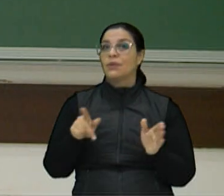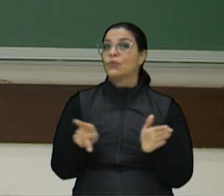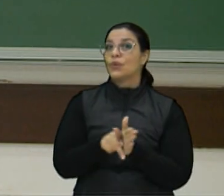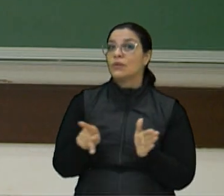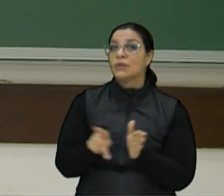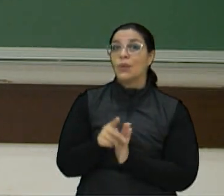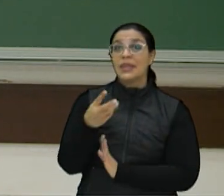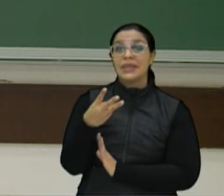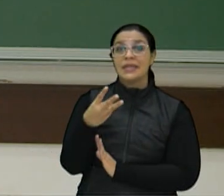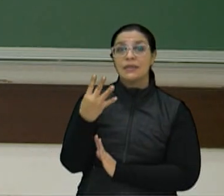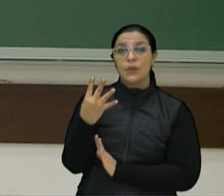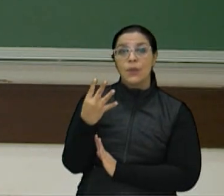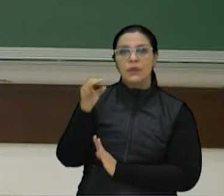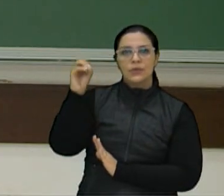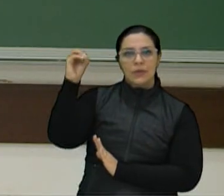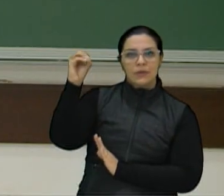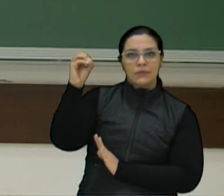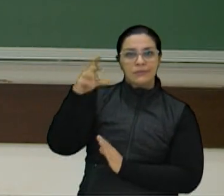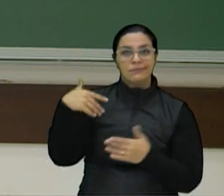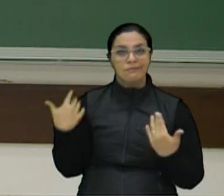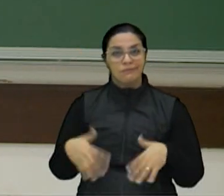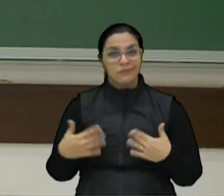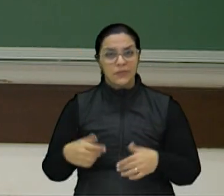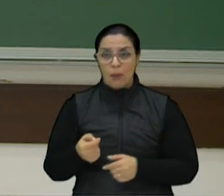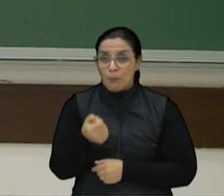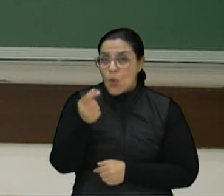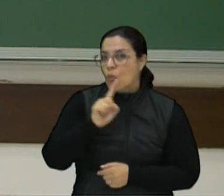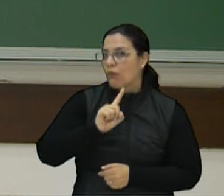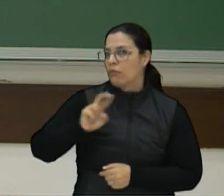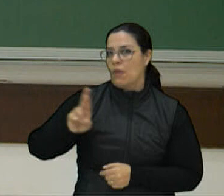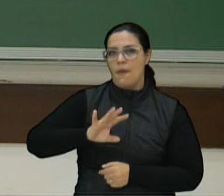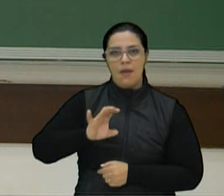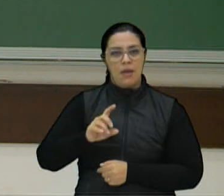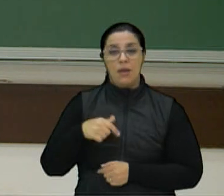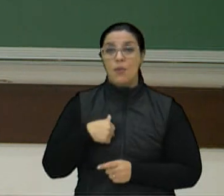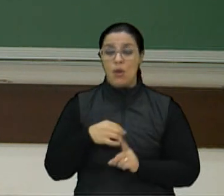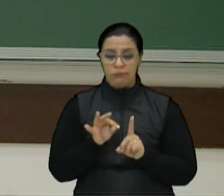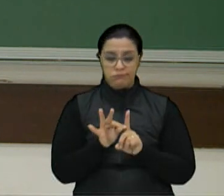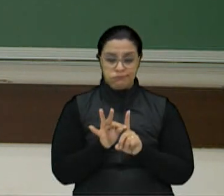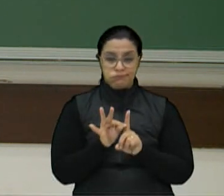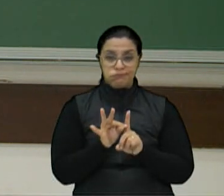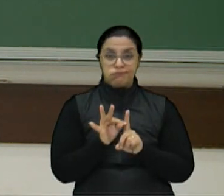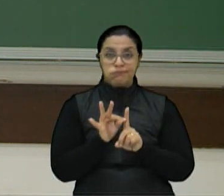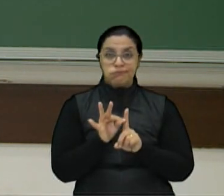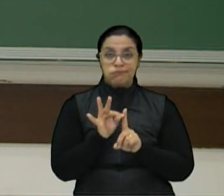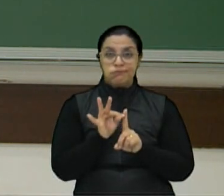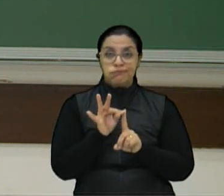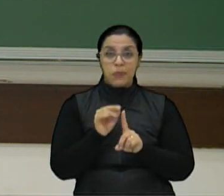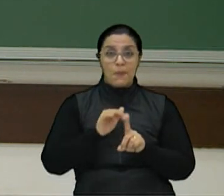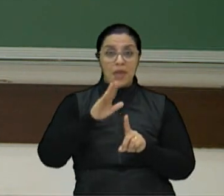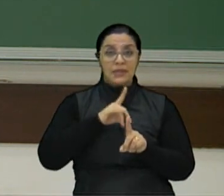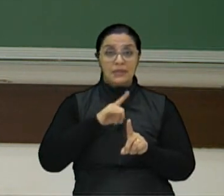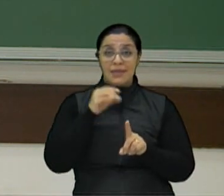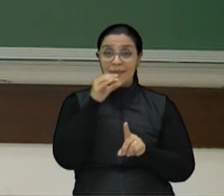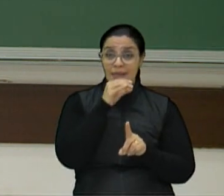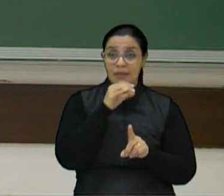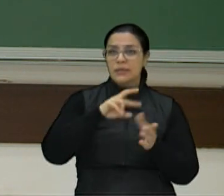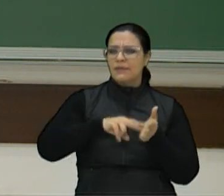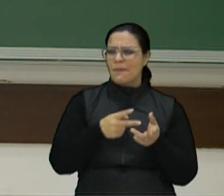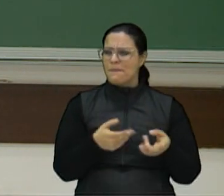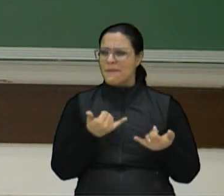superiores a 34 graus. Não é pouca coisa isso não. Cada grau que você aumenta, você pode não